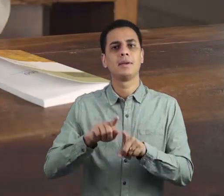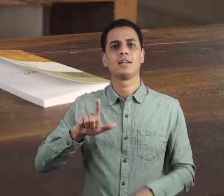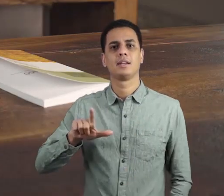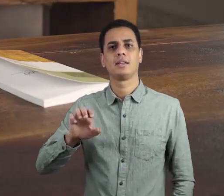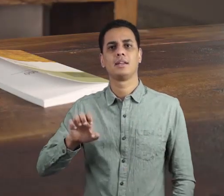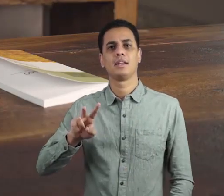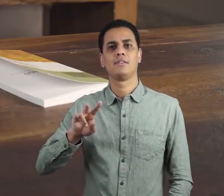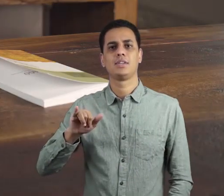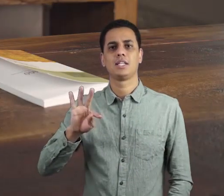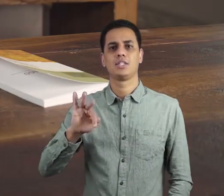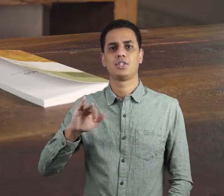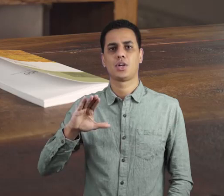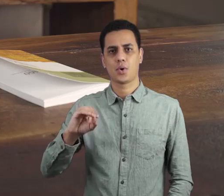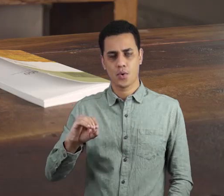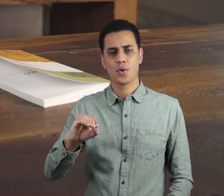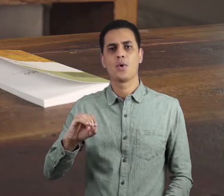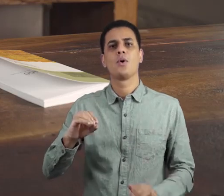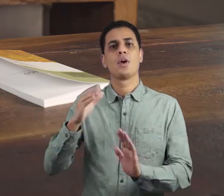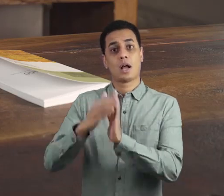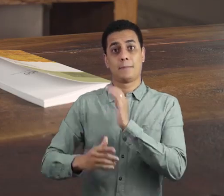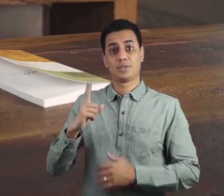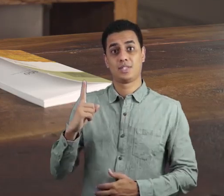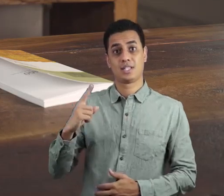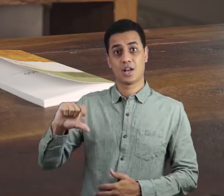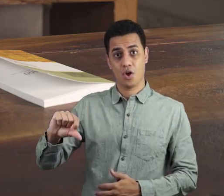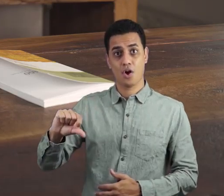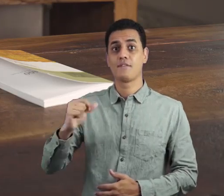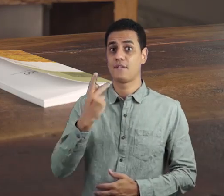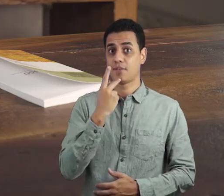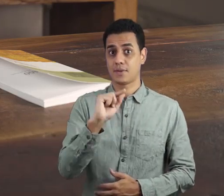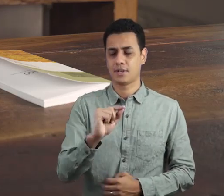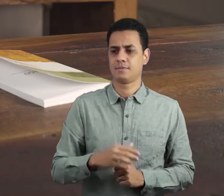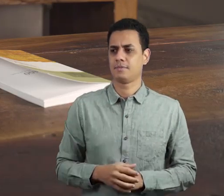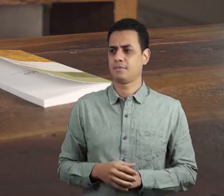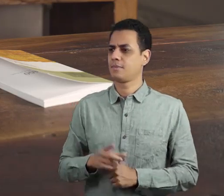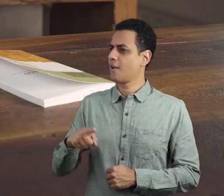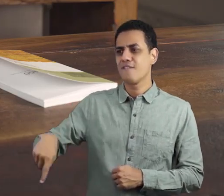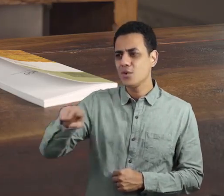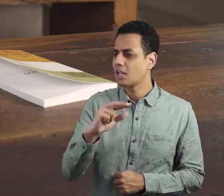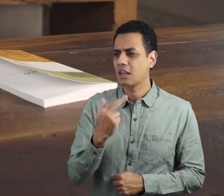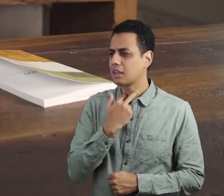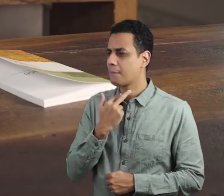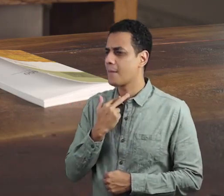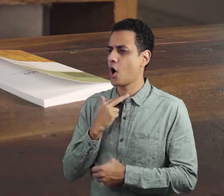você que é empregador, do quanto nós precisamos ser pessoas honestas. É claro que nós temos um sistema de